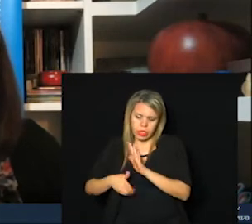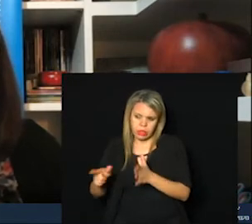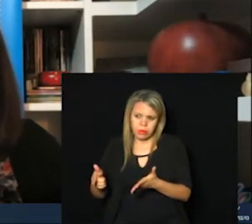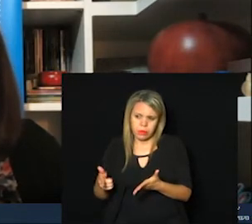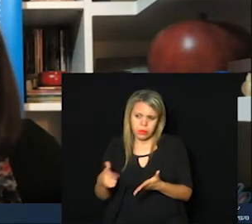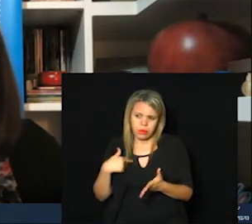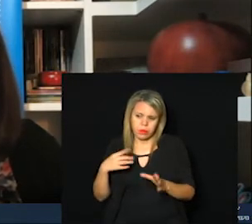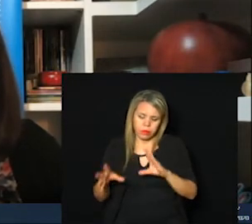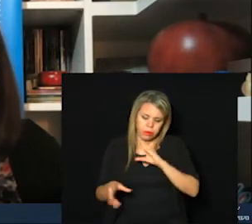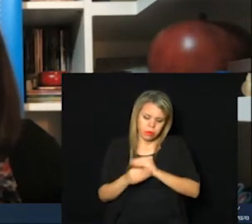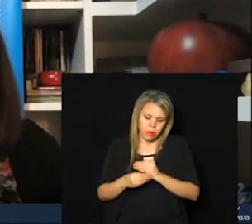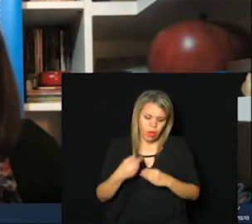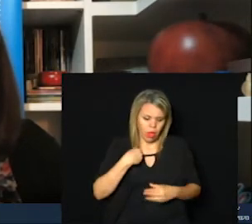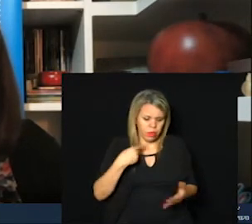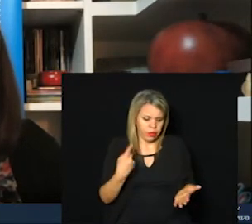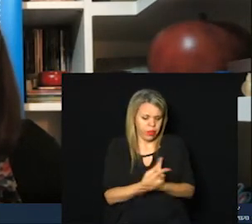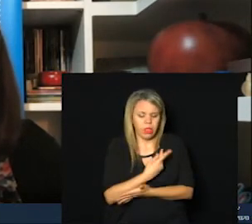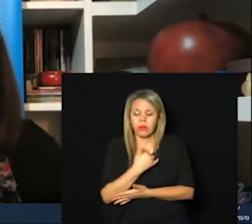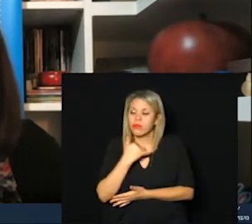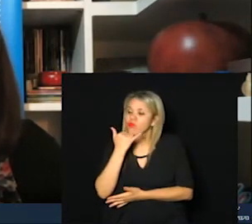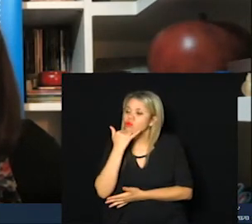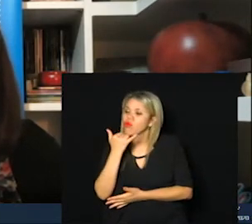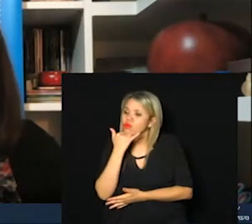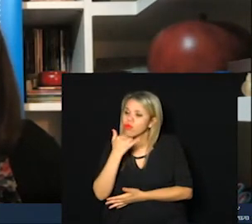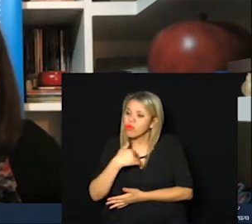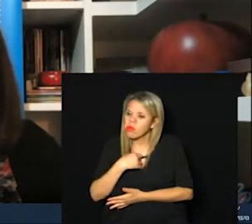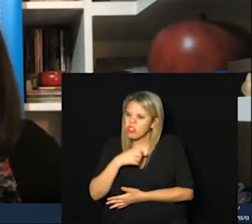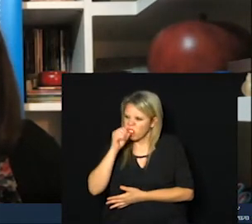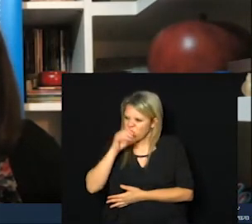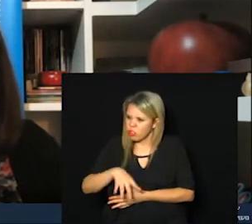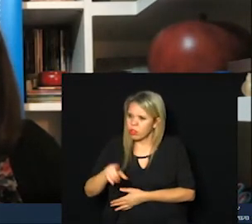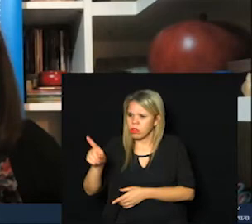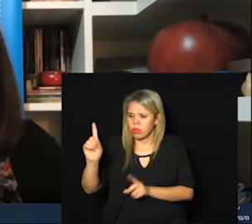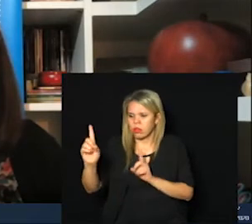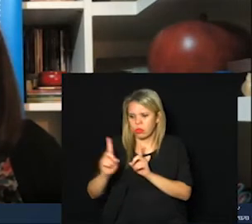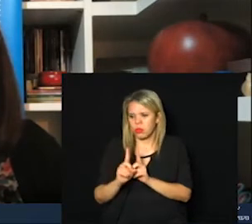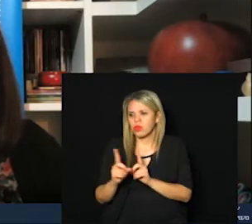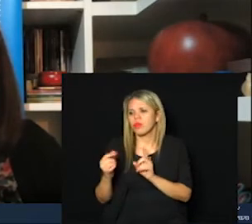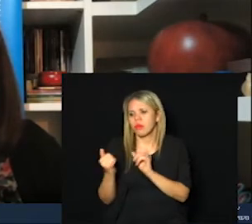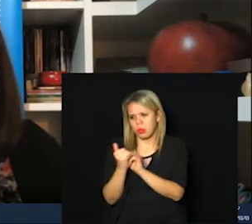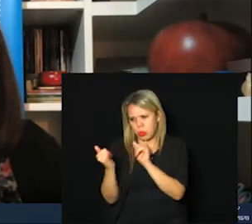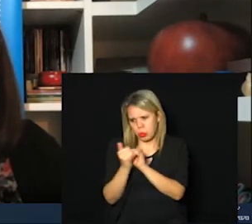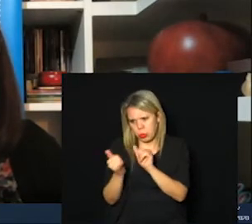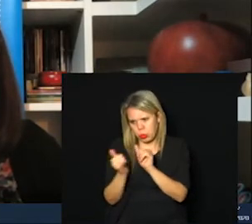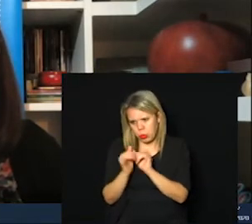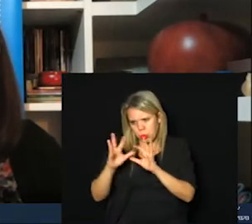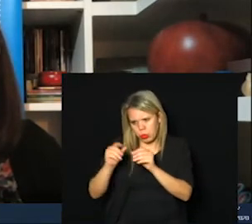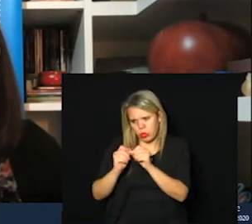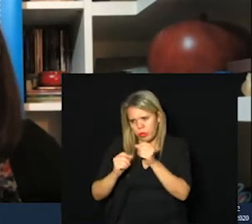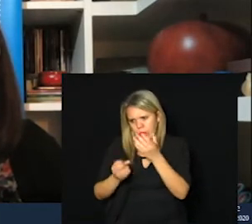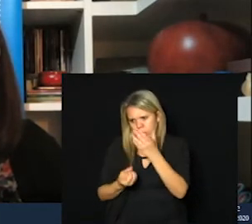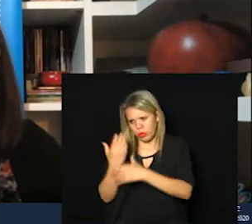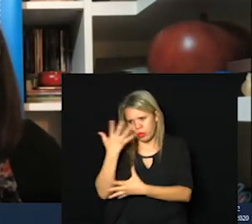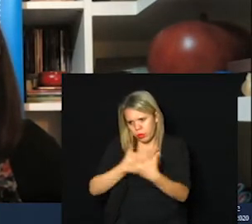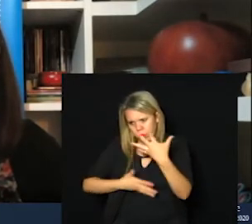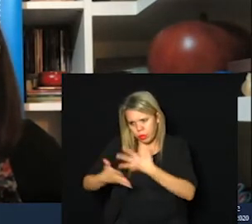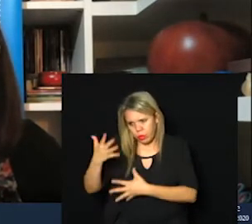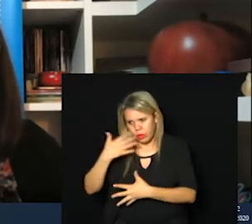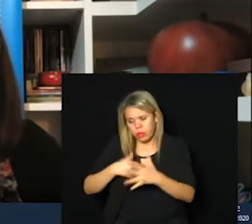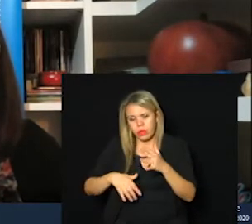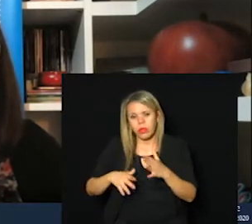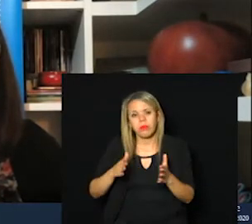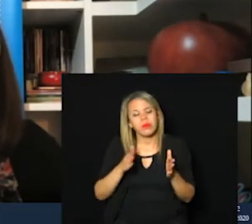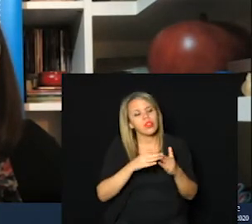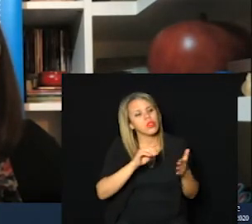de que eu estava errada e pedi desculpas a ele pela minha grosseria, mas ele também pediu desculpas por tudo o que tinha acontecido. Pedi